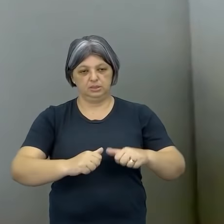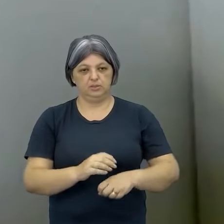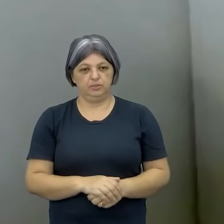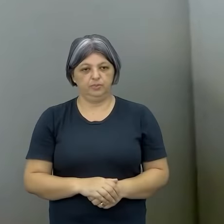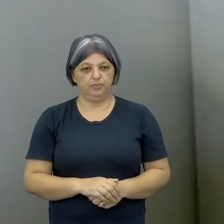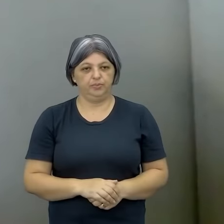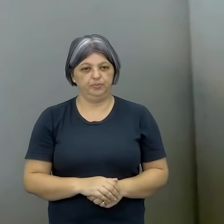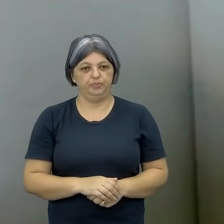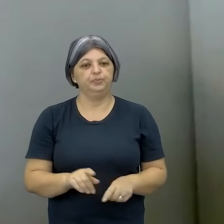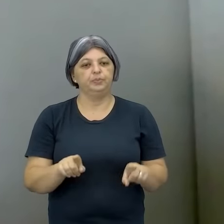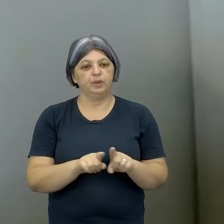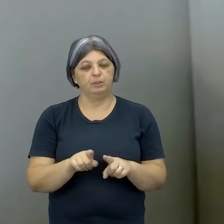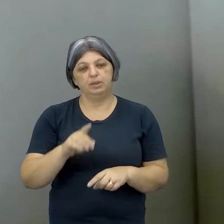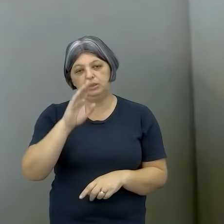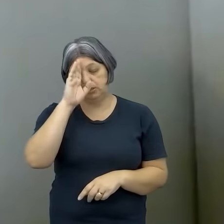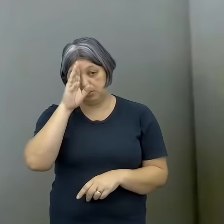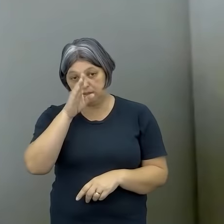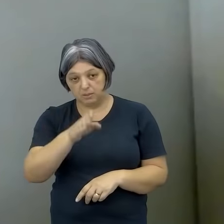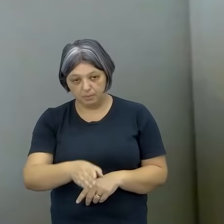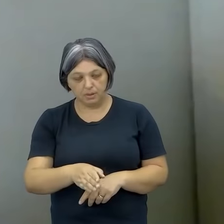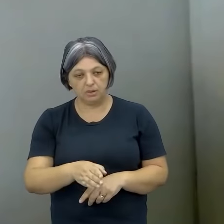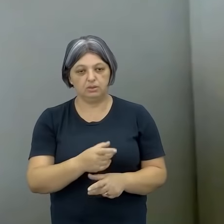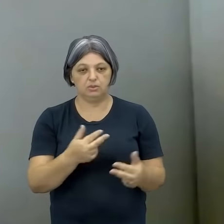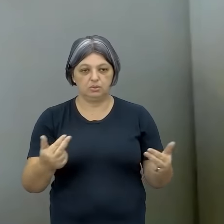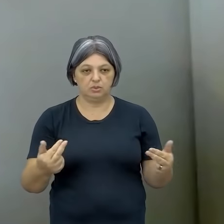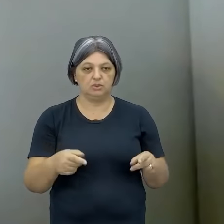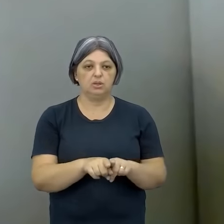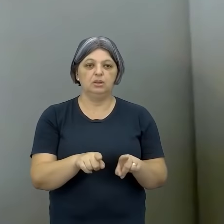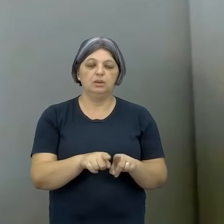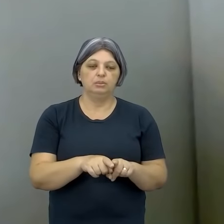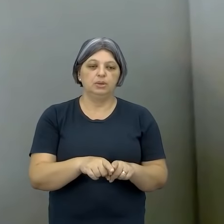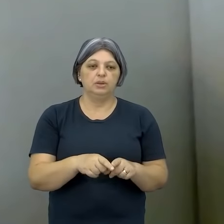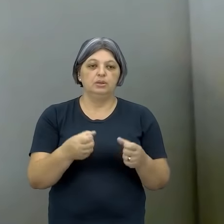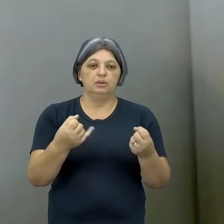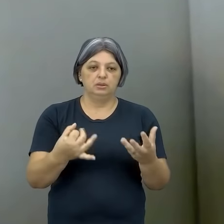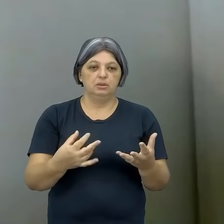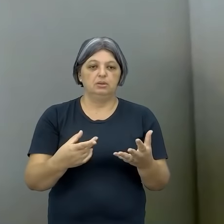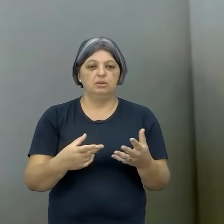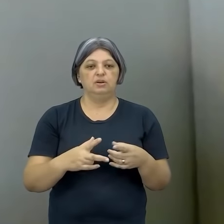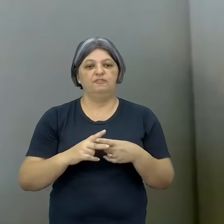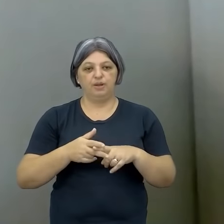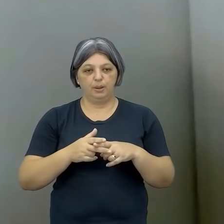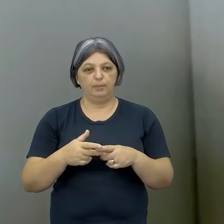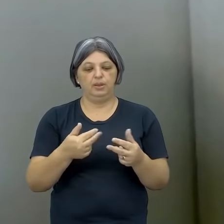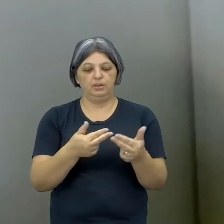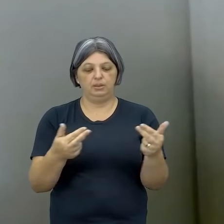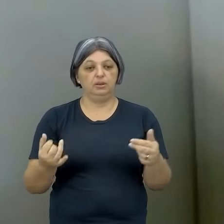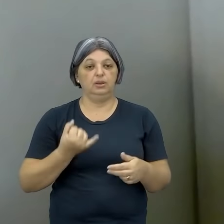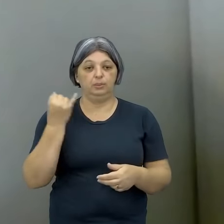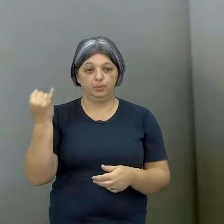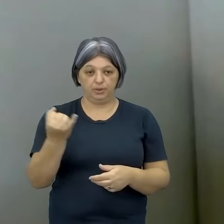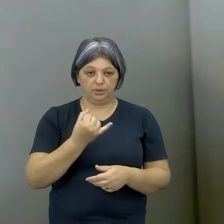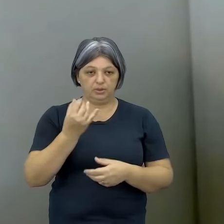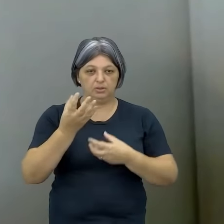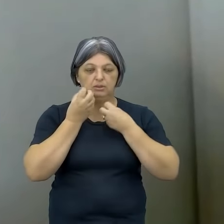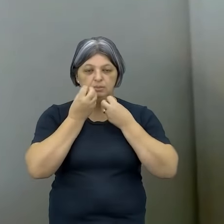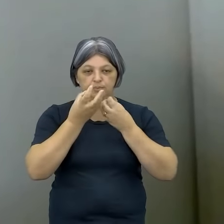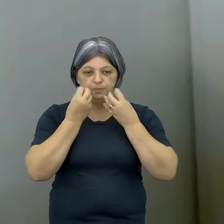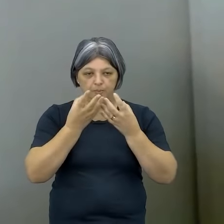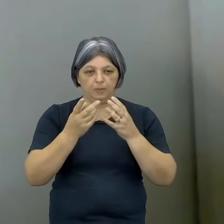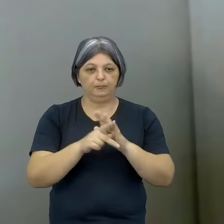suas principais modalidades, bem como nós vamos percorrer também algumas ferramentas importantes que são os dados apontados lá